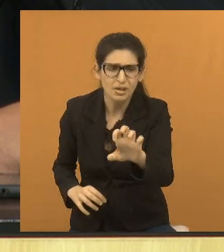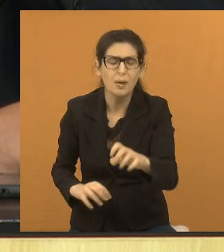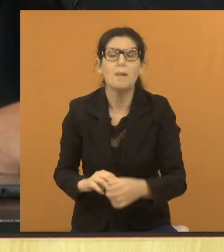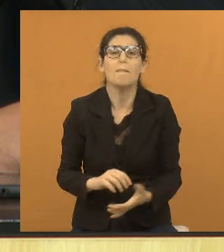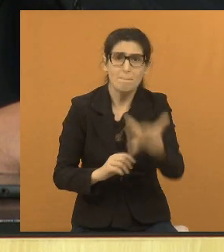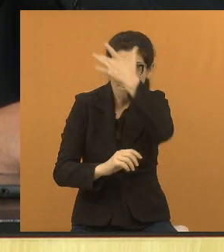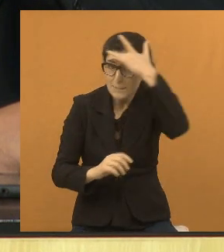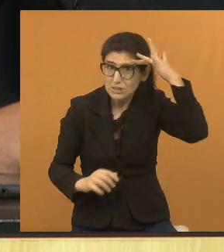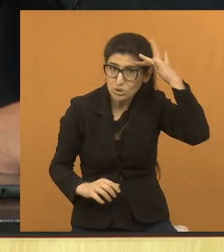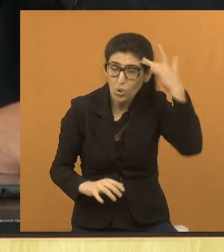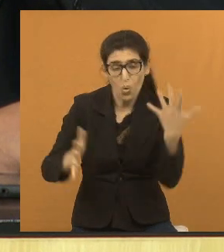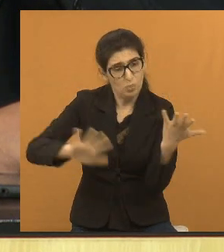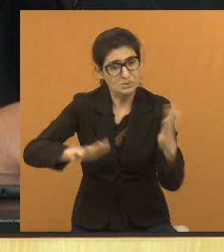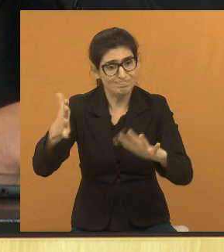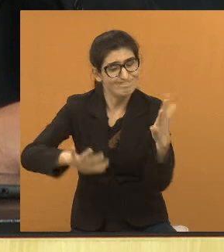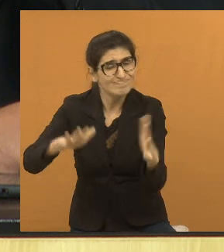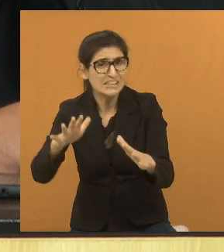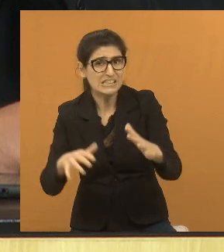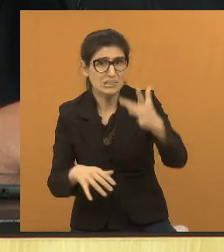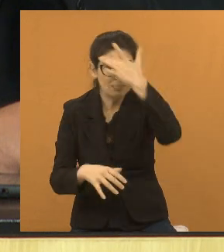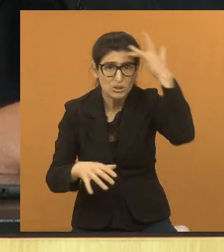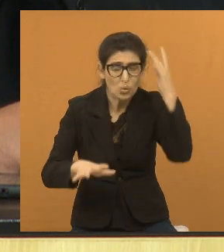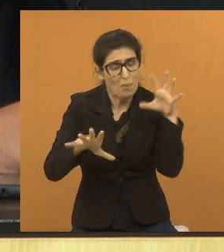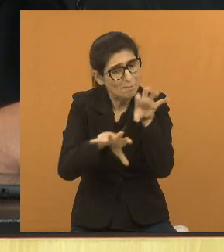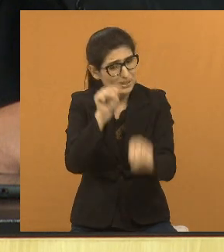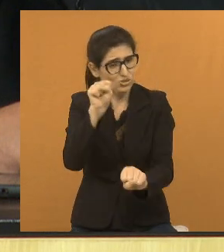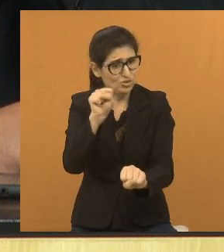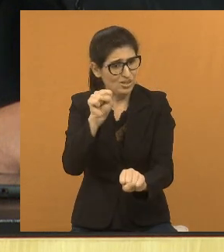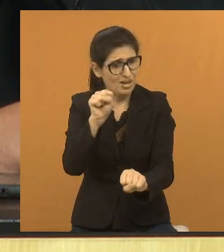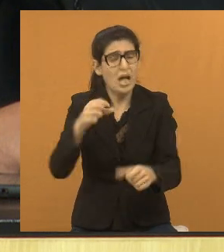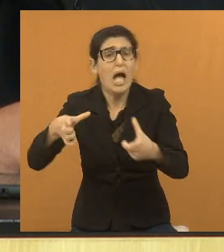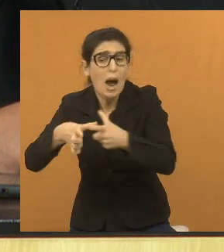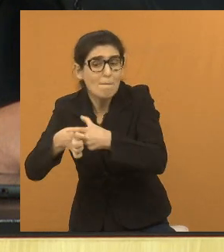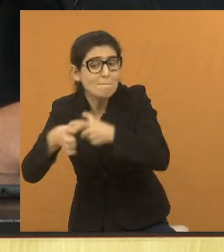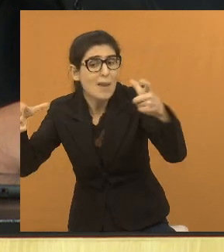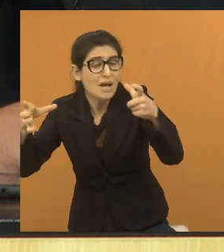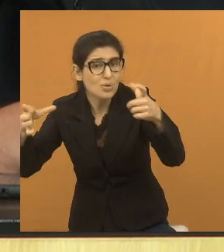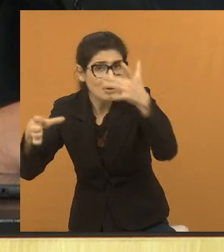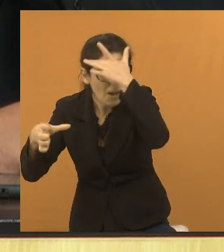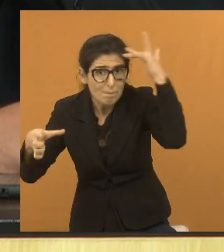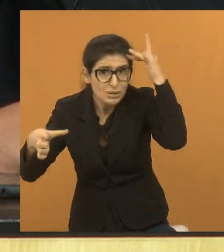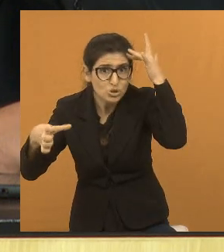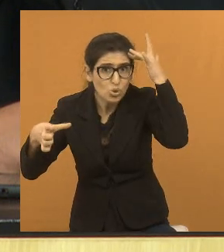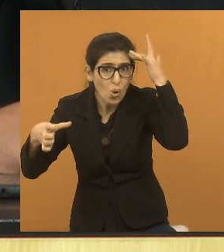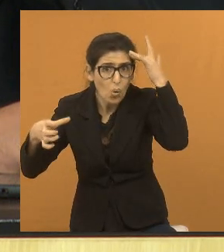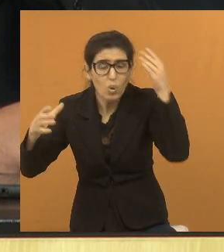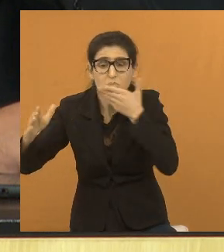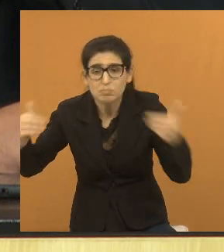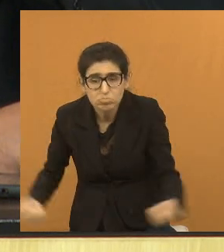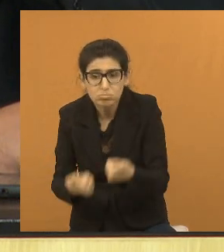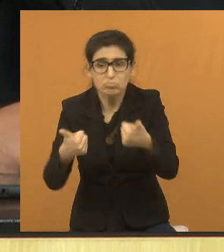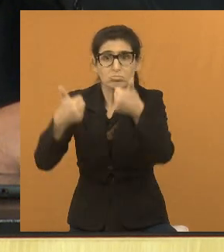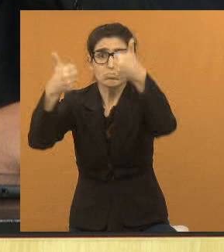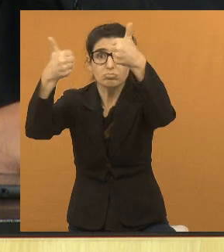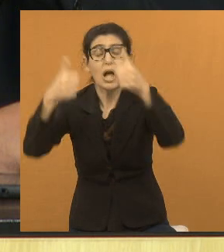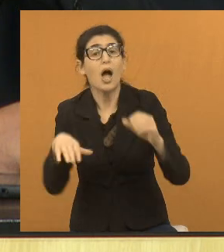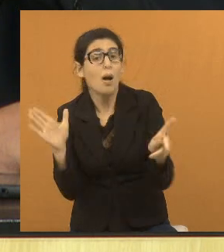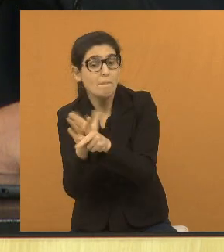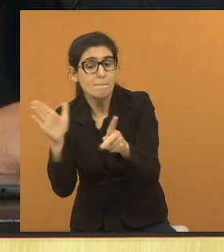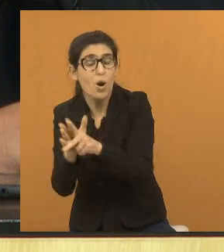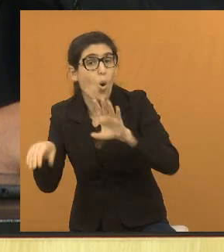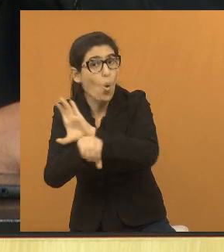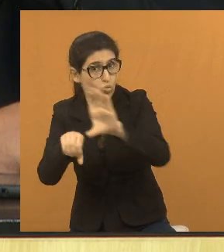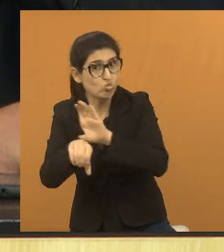algumas pessoas vão ser prejudicadas e a maioria tem que ser beneficiada. Então, como a própria Constituição